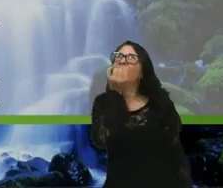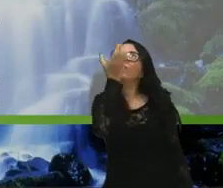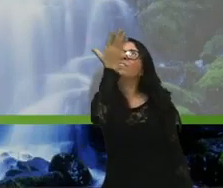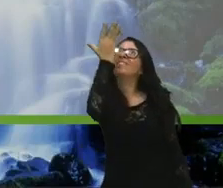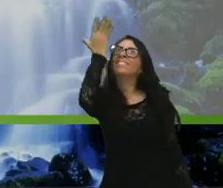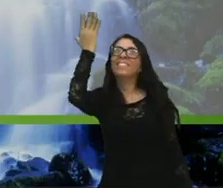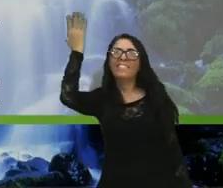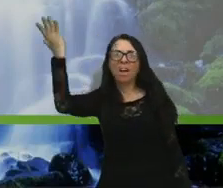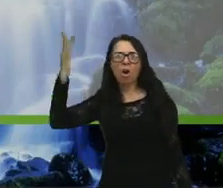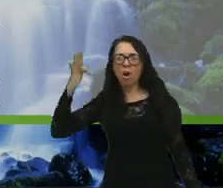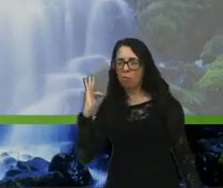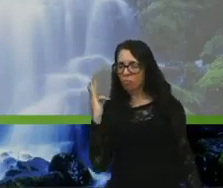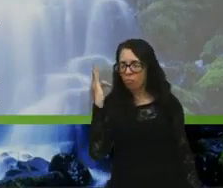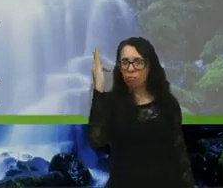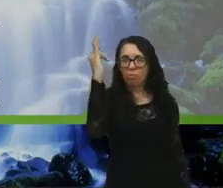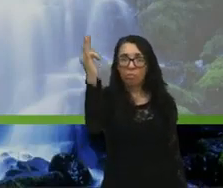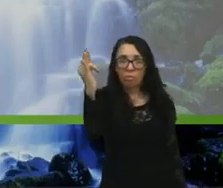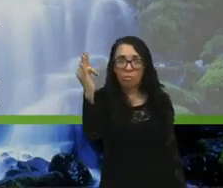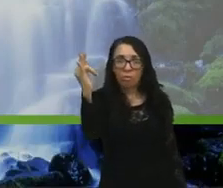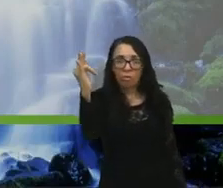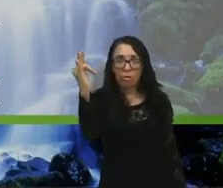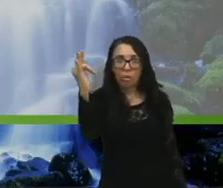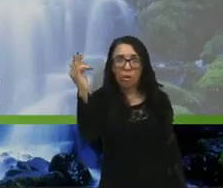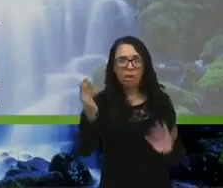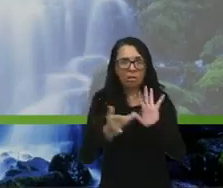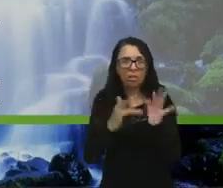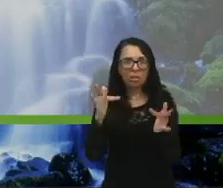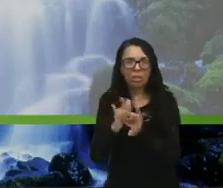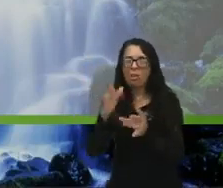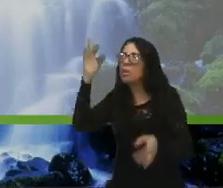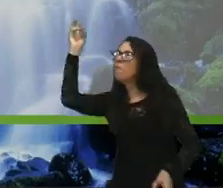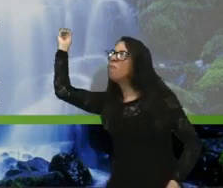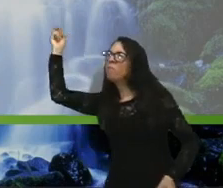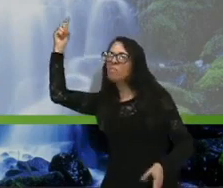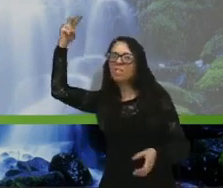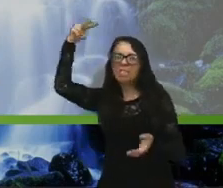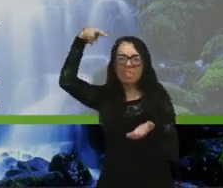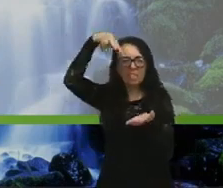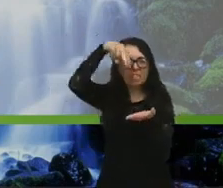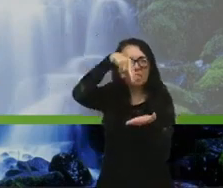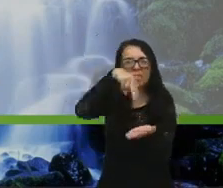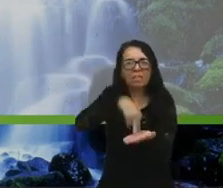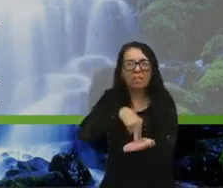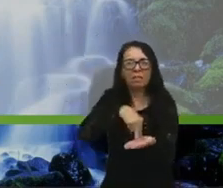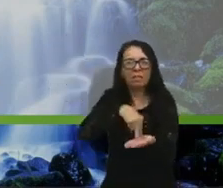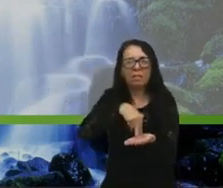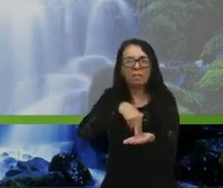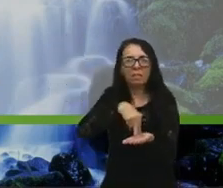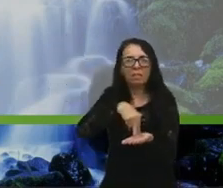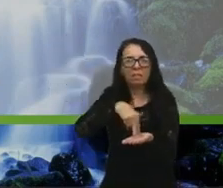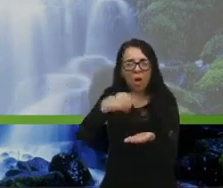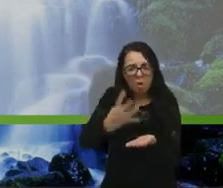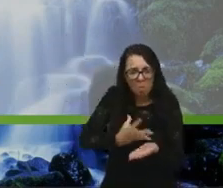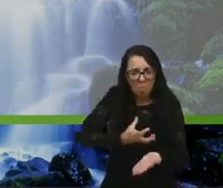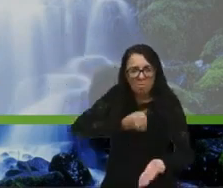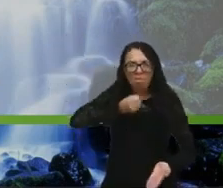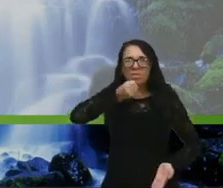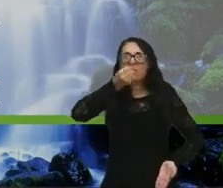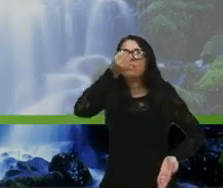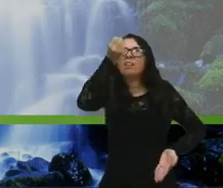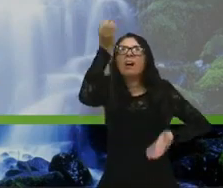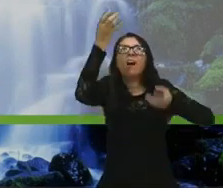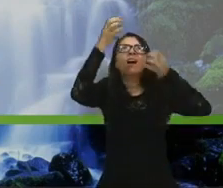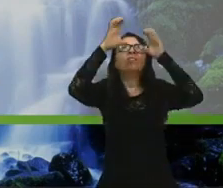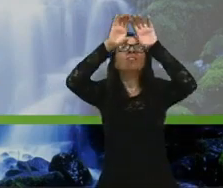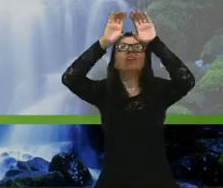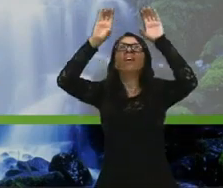Deus. Para de mentir, para de enganar o Espírito Santo, falando que você não tem como contribuir com nada.